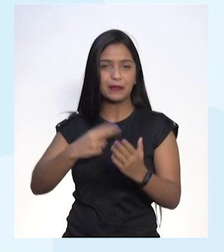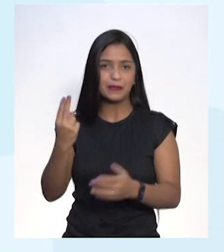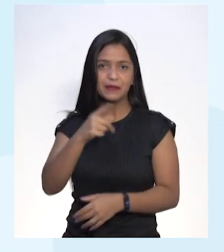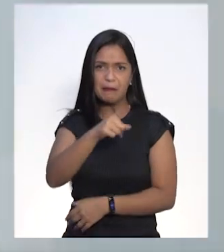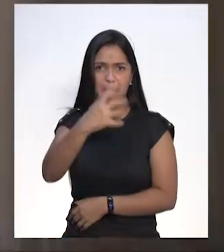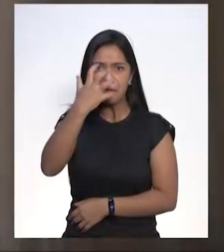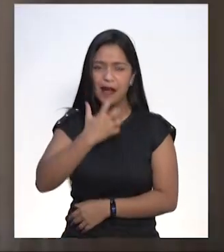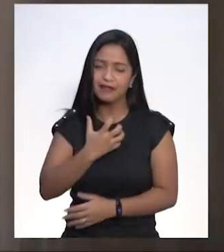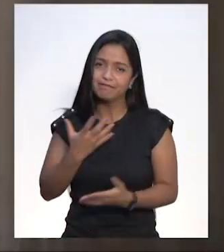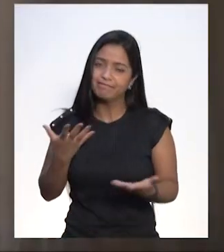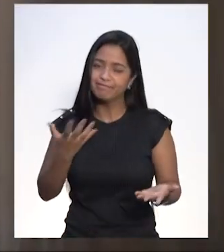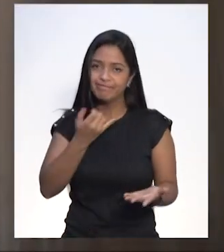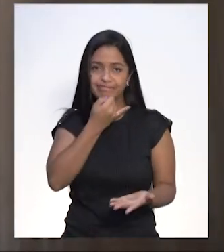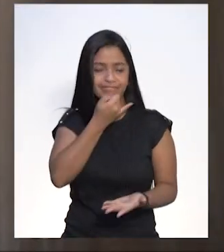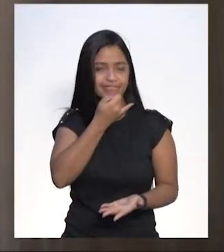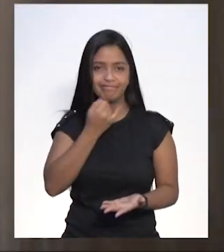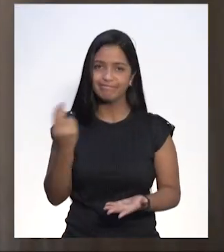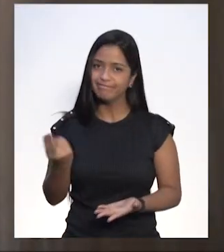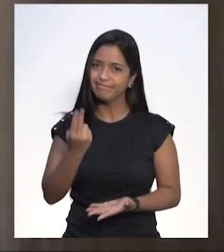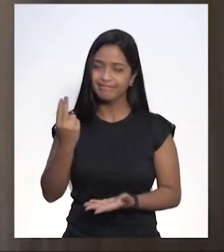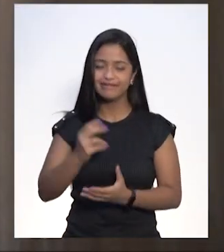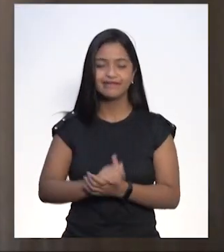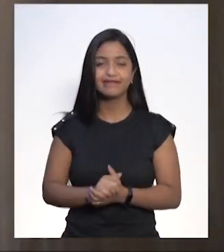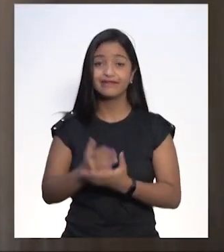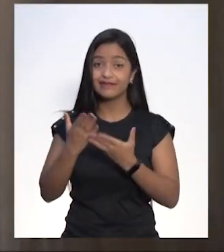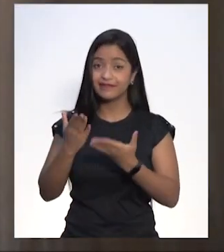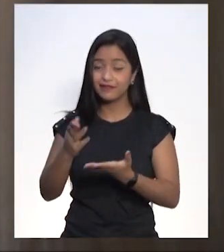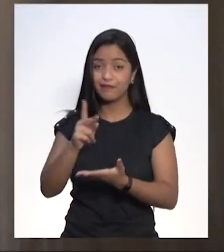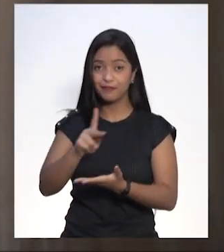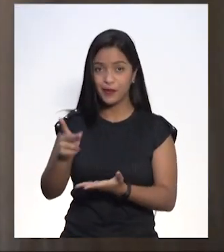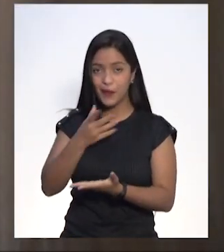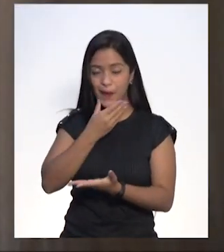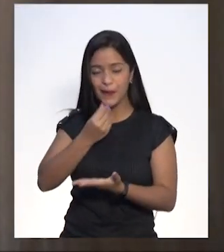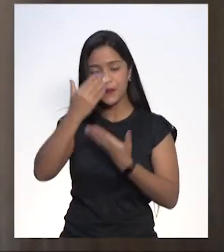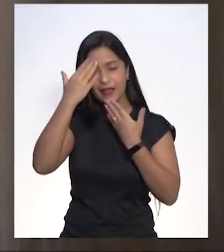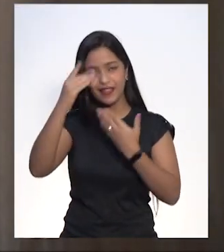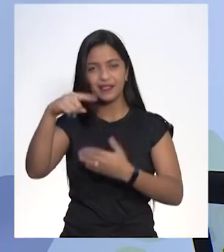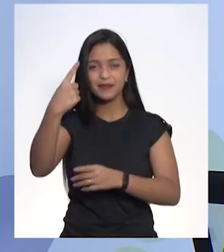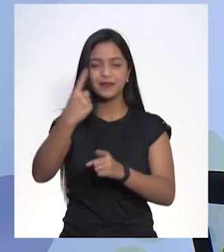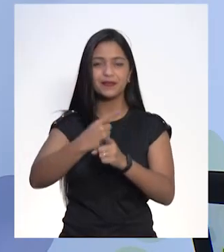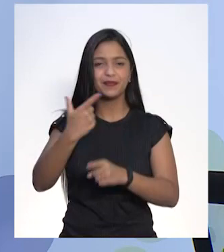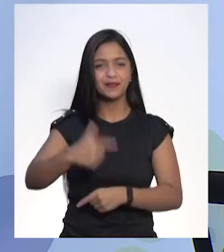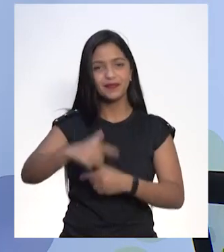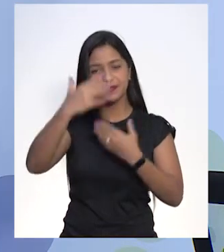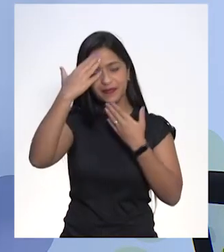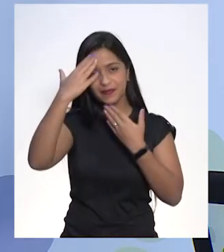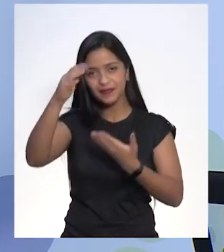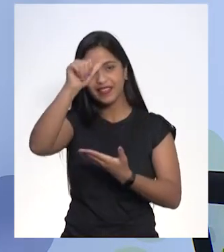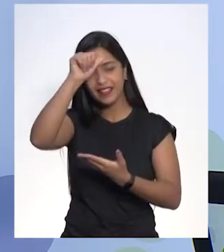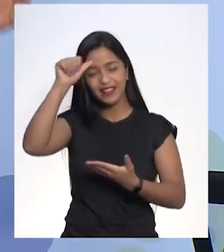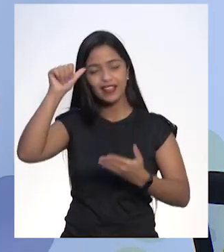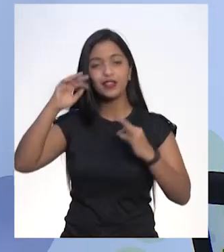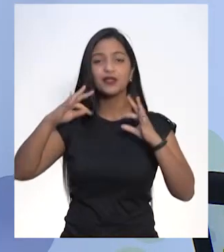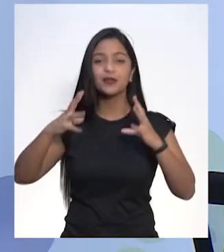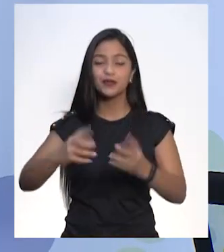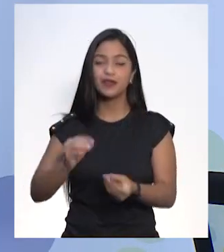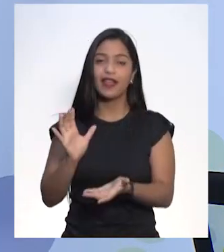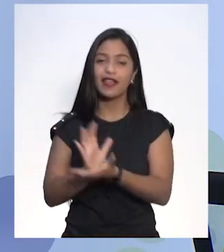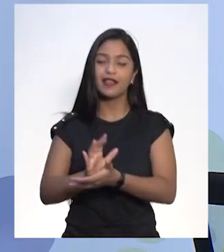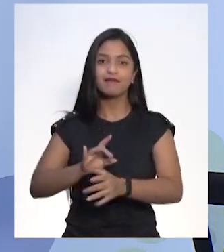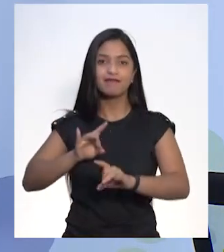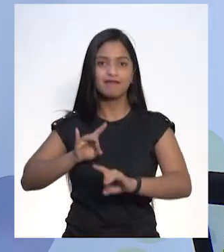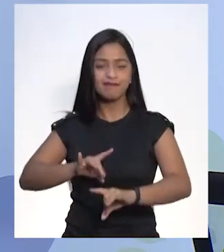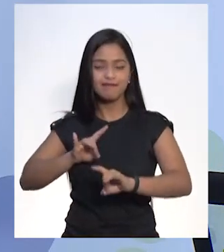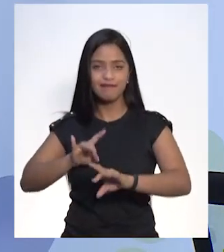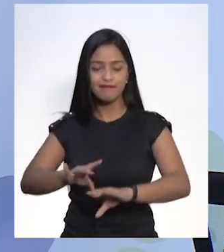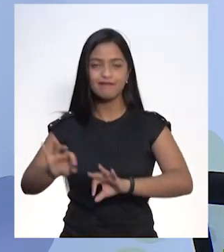mas infelizmente não dá. Osmar, muito obrigada, galera. Até a próxima aula. Obrigado, Ale. Obrigado a toda essa equipe de produção que faz que